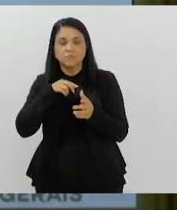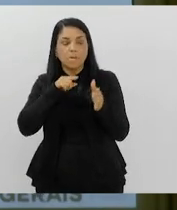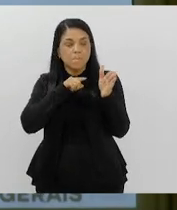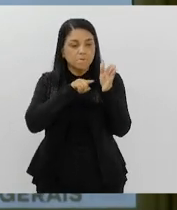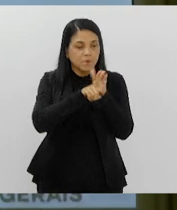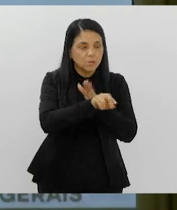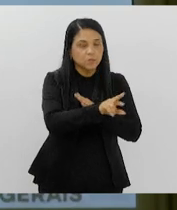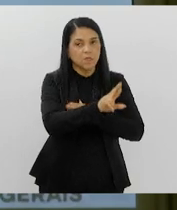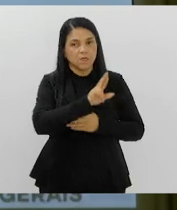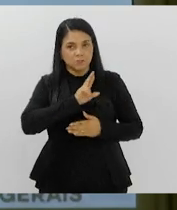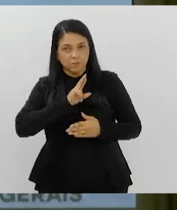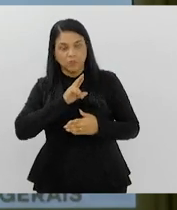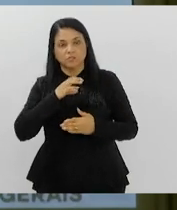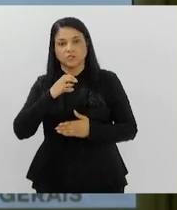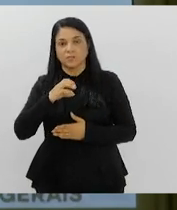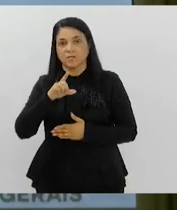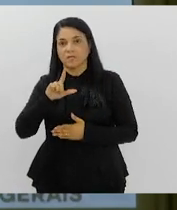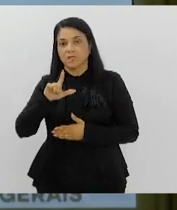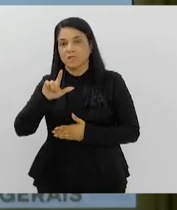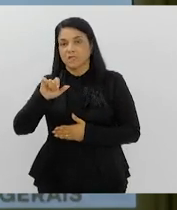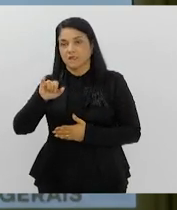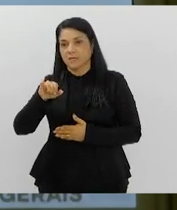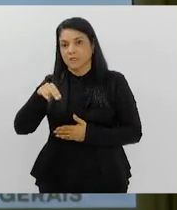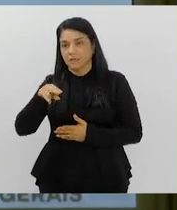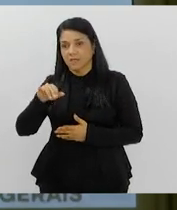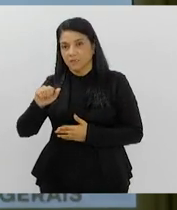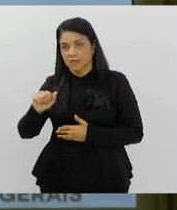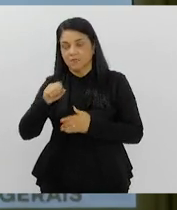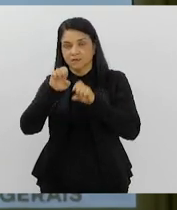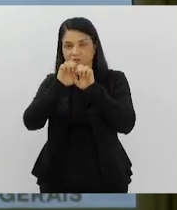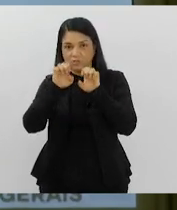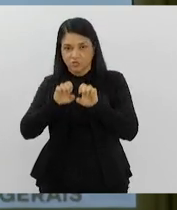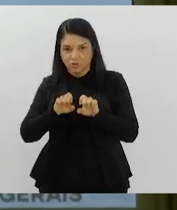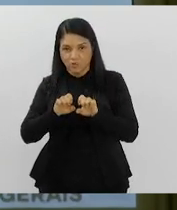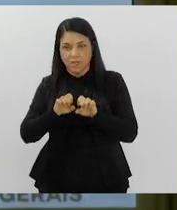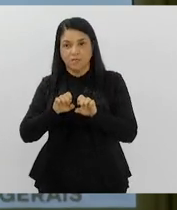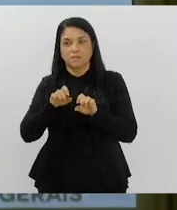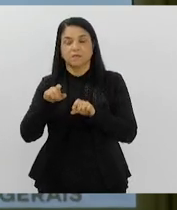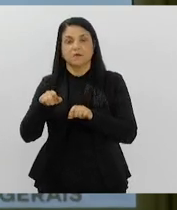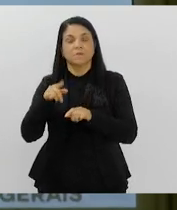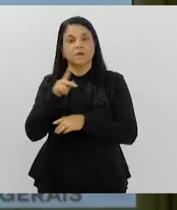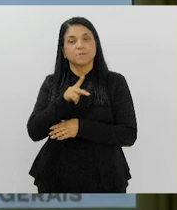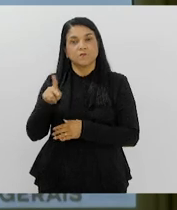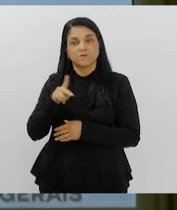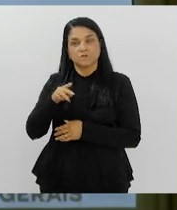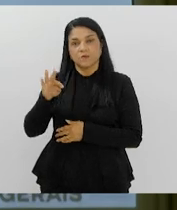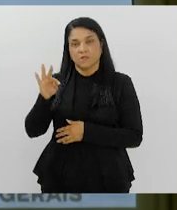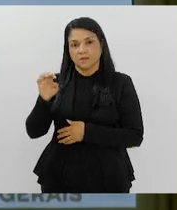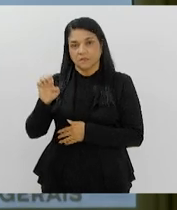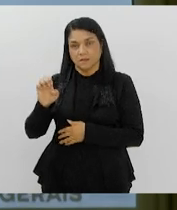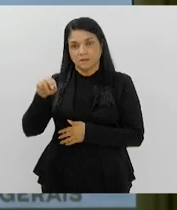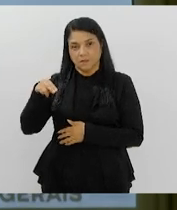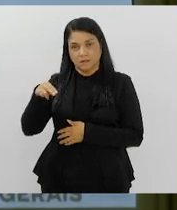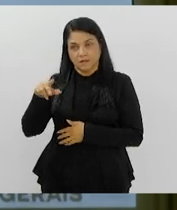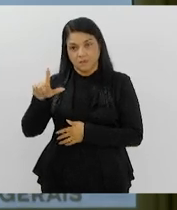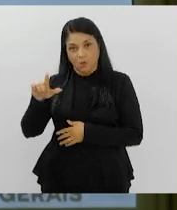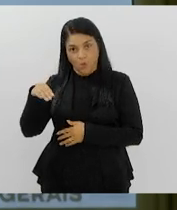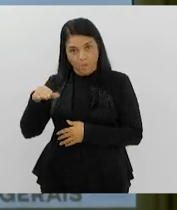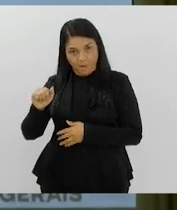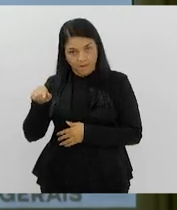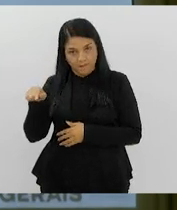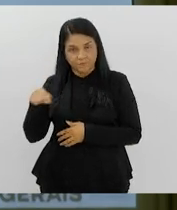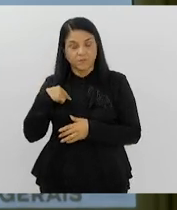escolar, que é exatamente a pesquisa de clima estruturada pelo GPEM, pela professora Thelma, né, estruturada pelo grupo